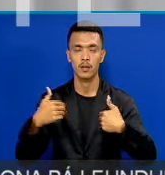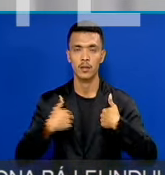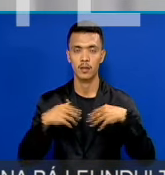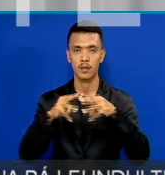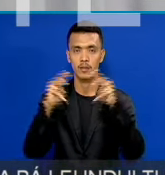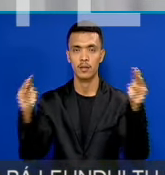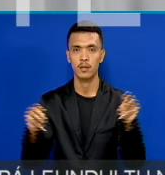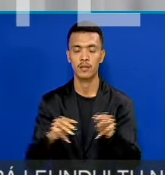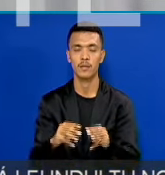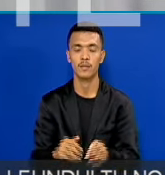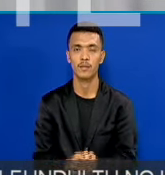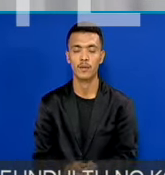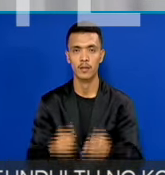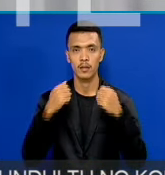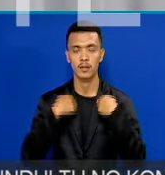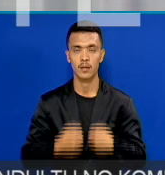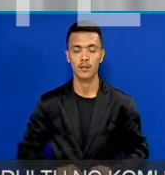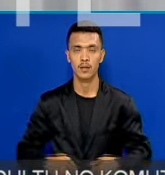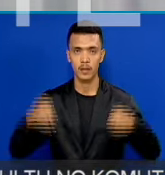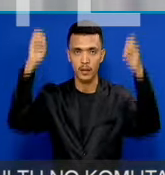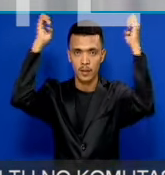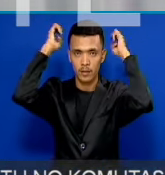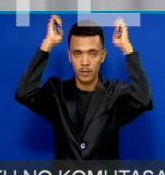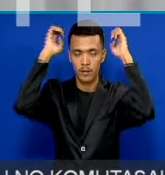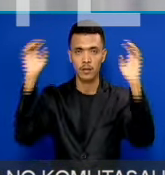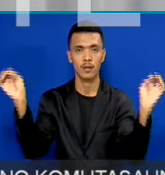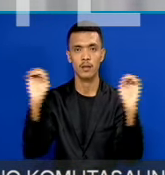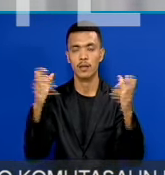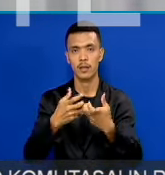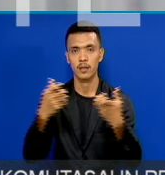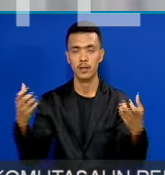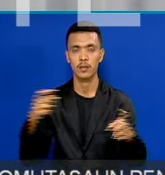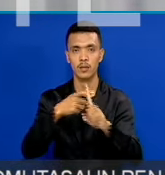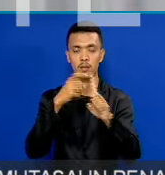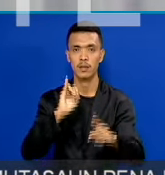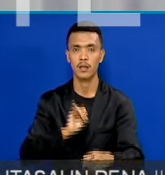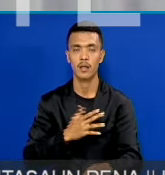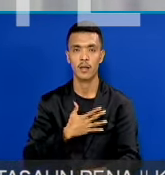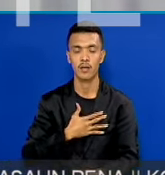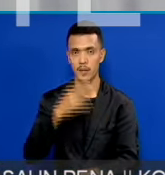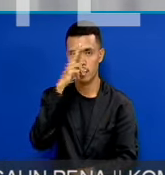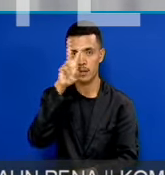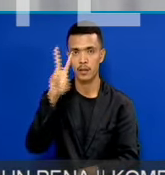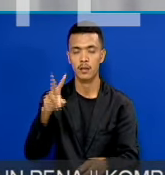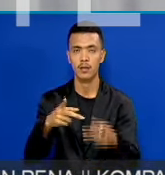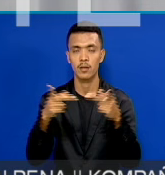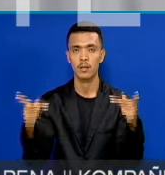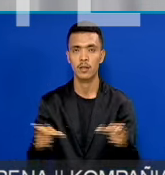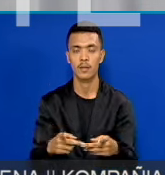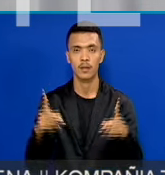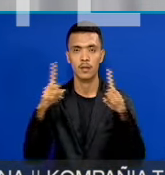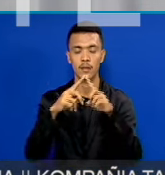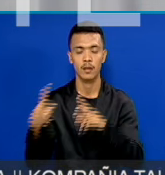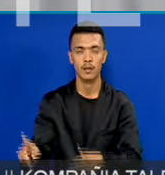do Balcão. Setor saúde e educação, sem lacejo, se a minha atenção, também setor do ANE, liga direta para o povo